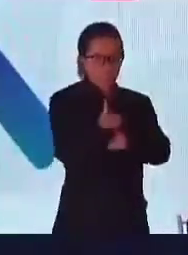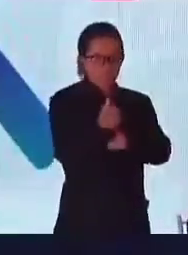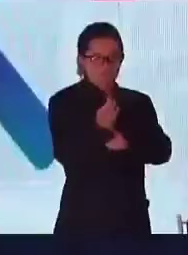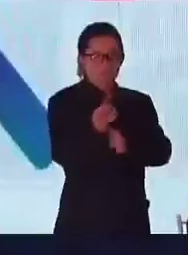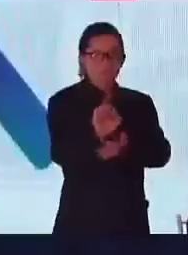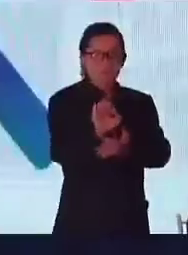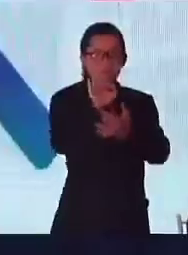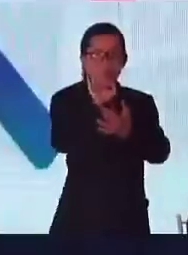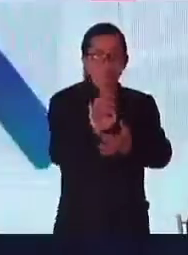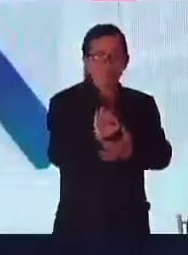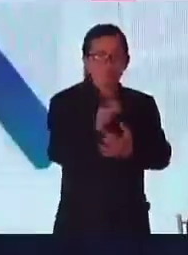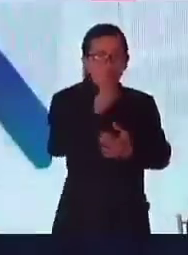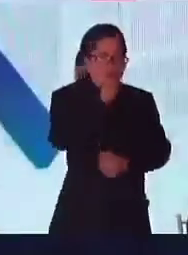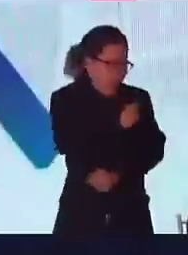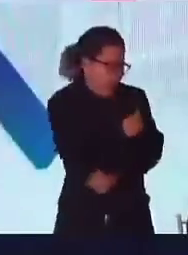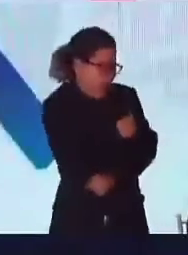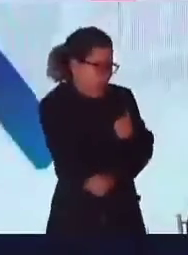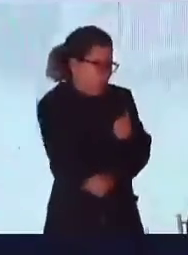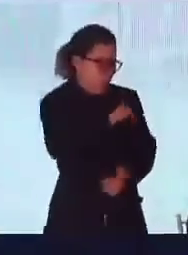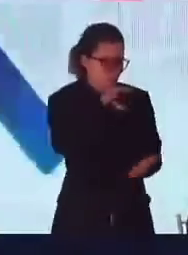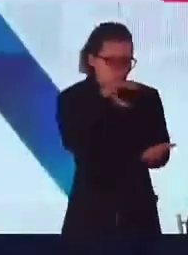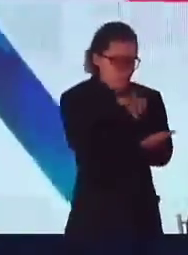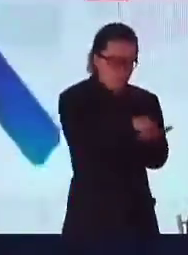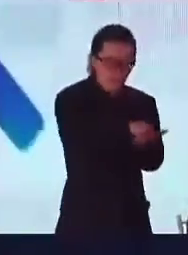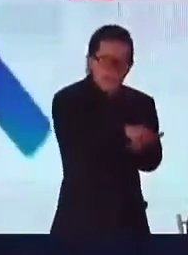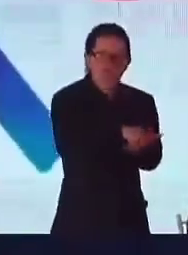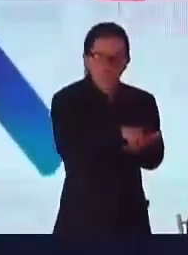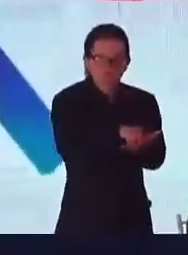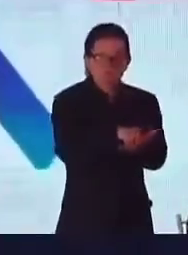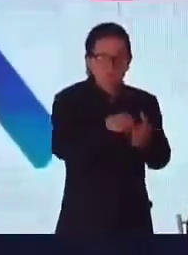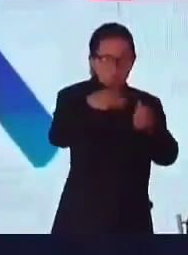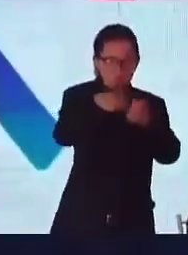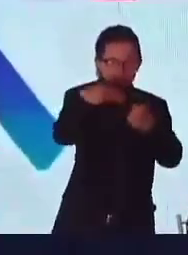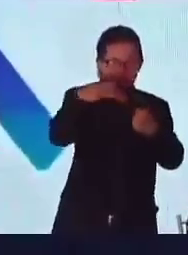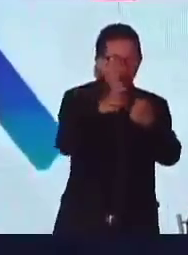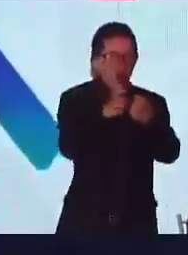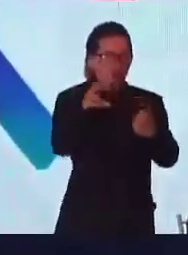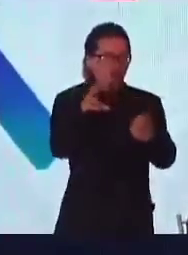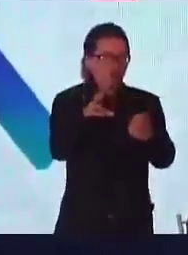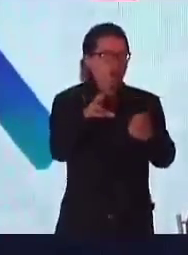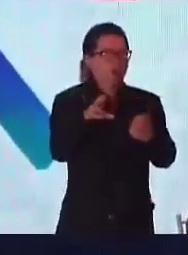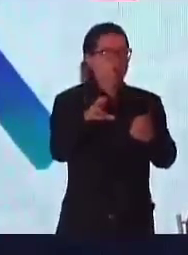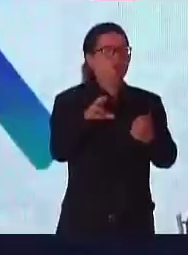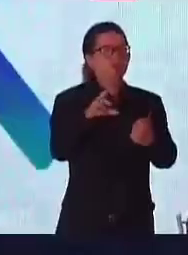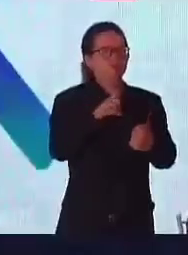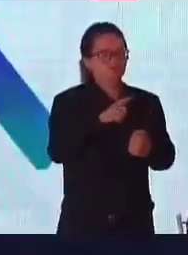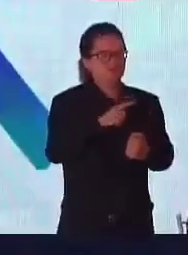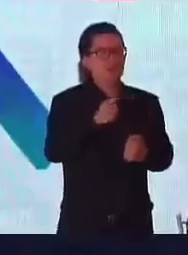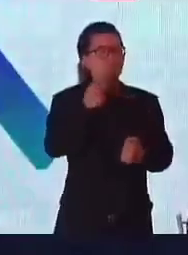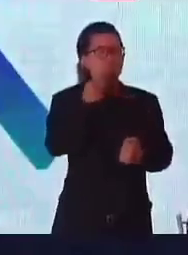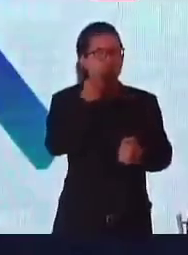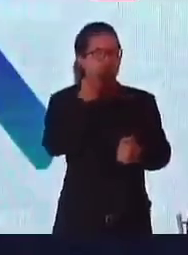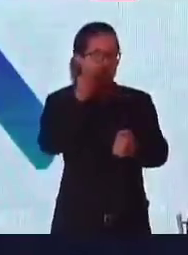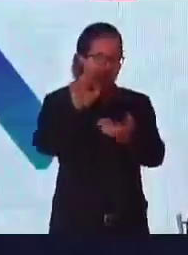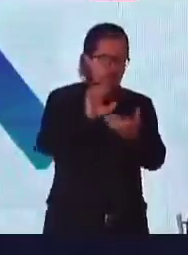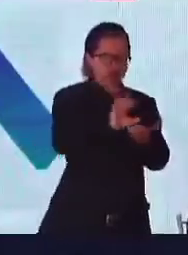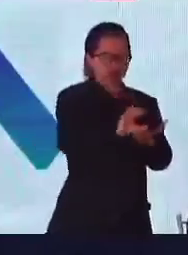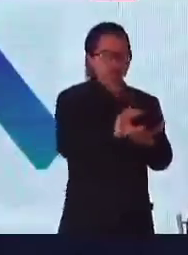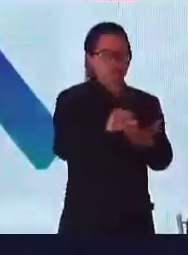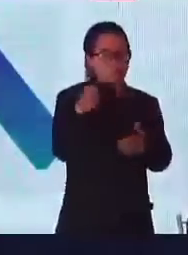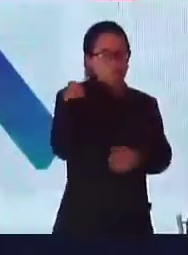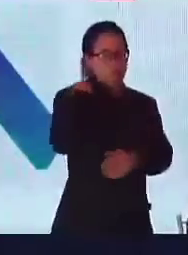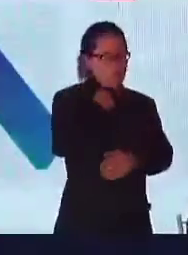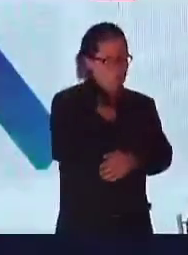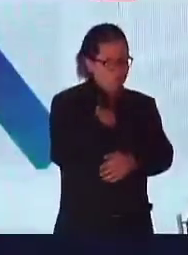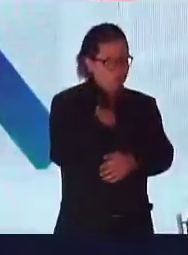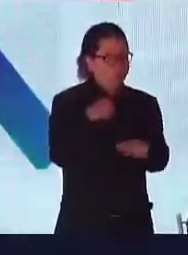60% dos estudantes matriculados em mestrado e doutorado em Alagoas estão cobertos com bolsa. Isso coloca, por